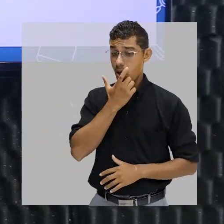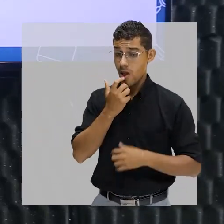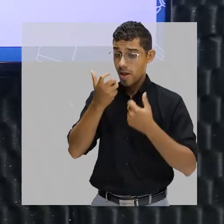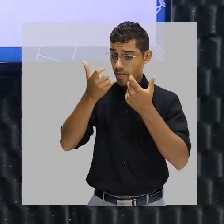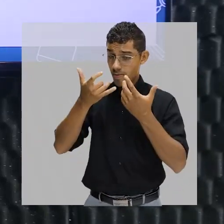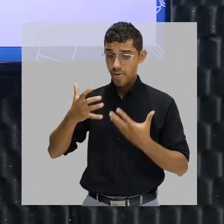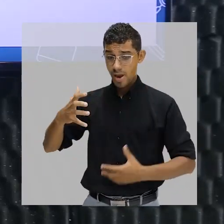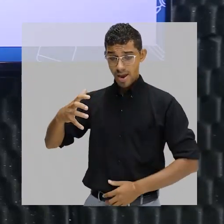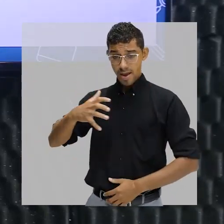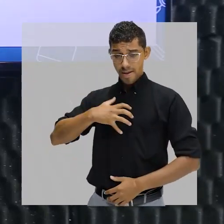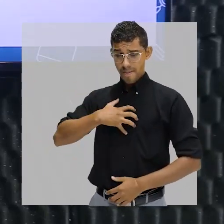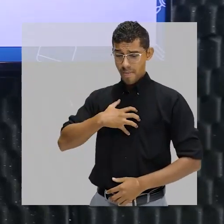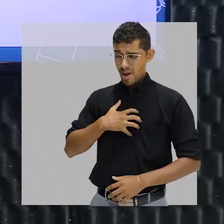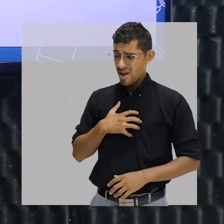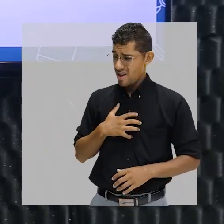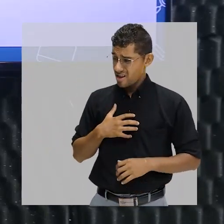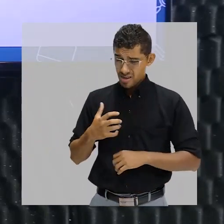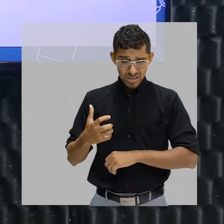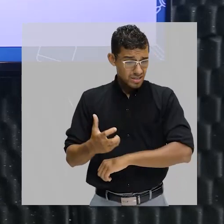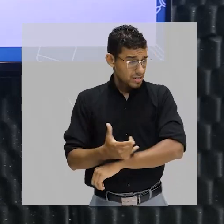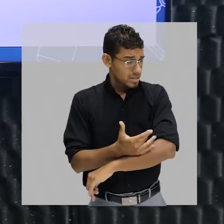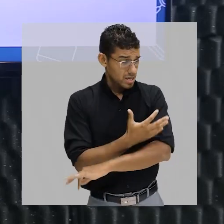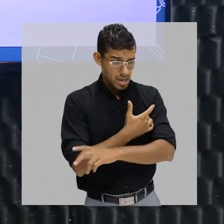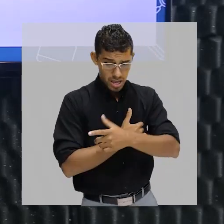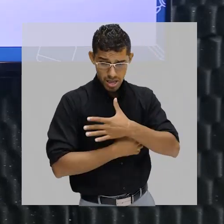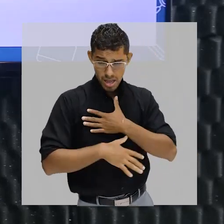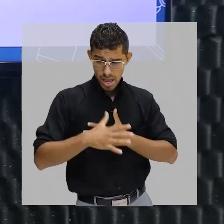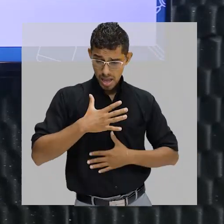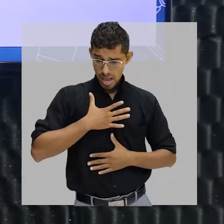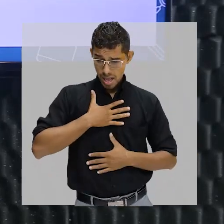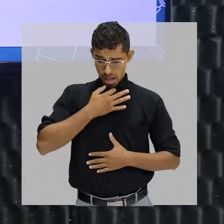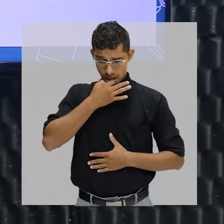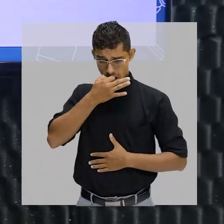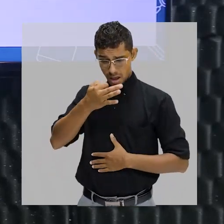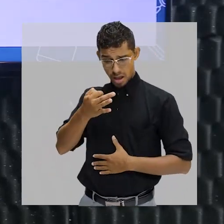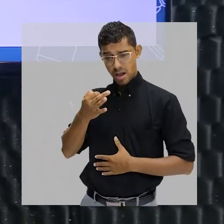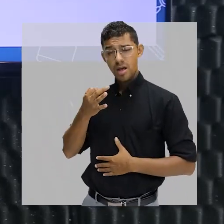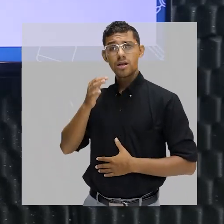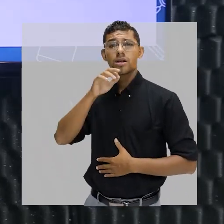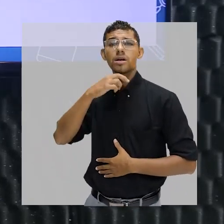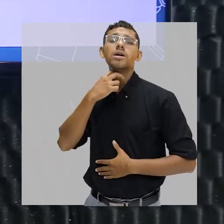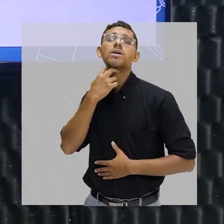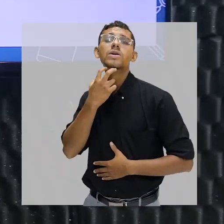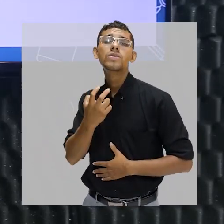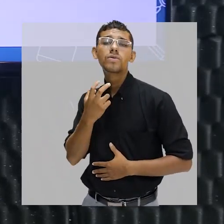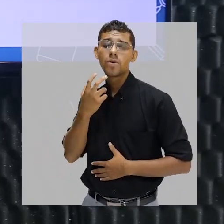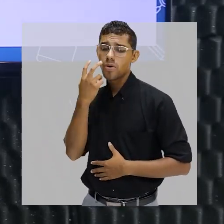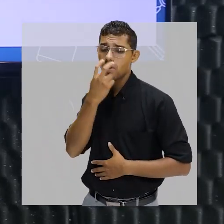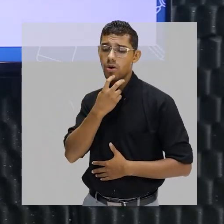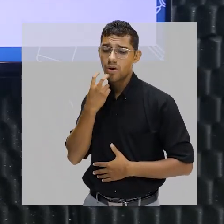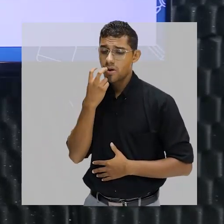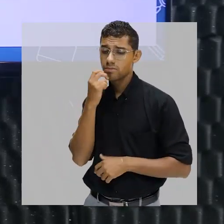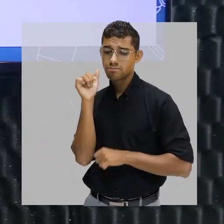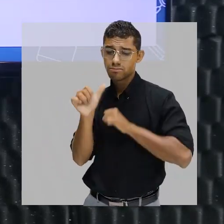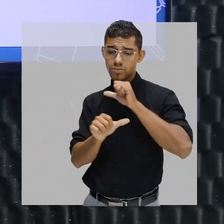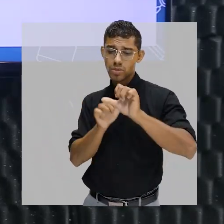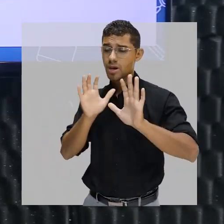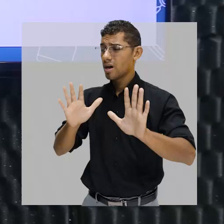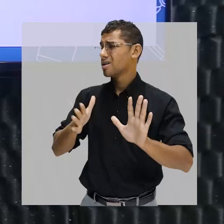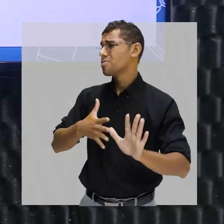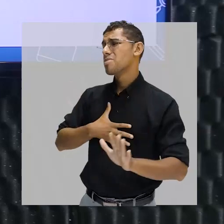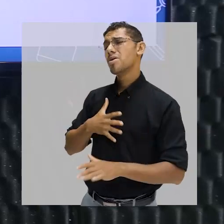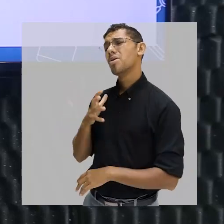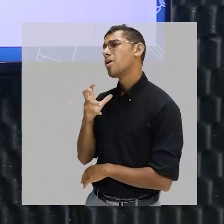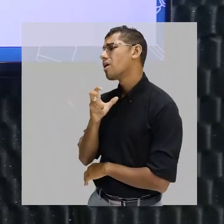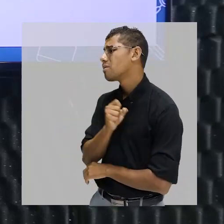meus sentimentos, da minha subjetividade, até a voz muda. Meu amor, não é assim